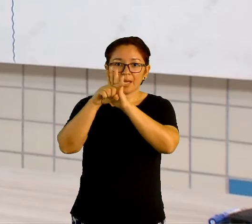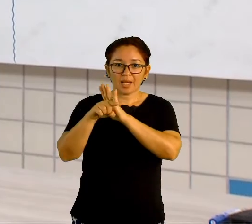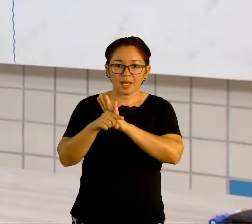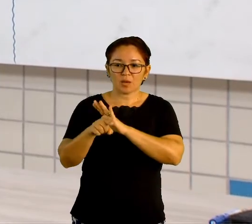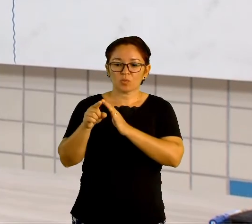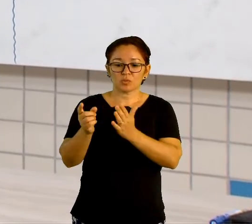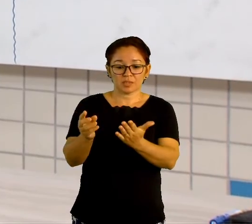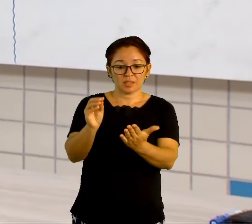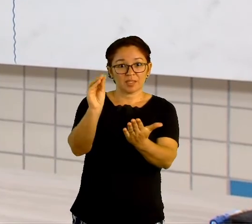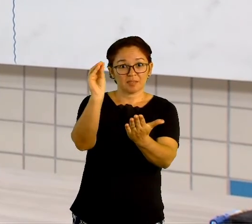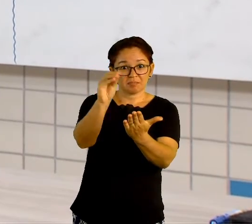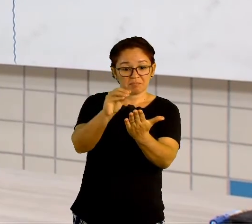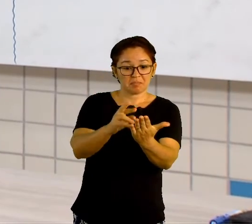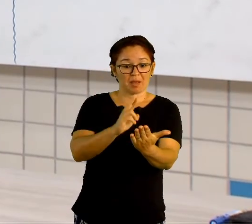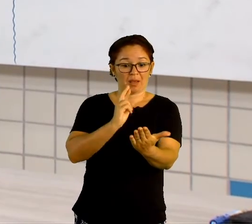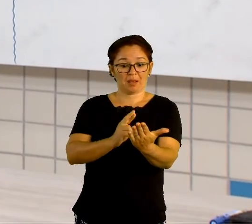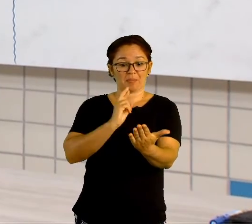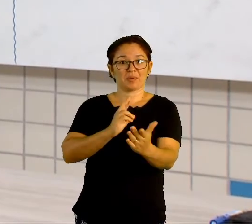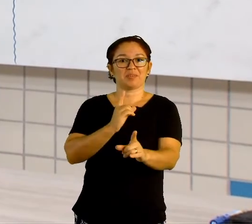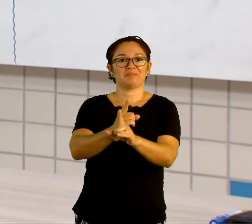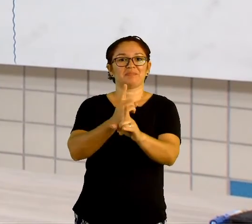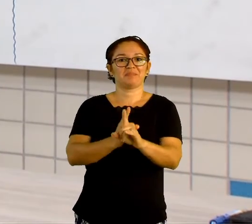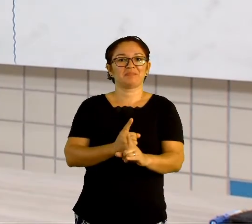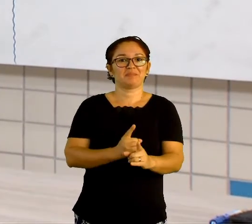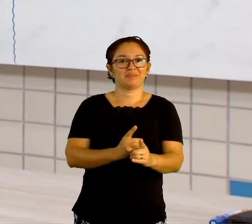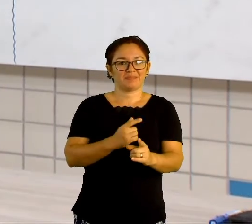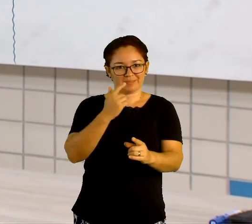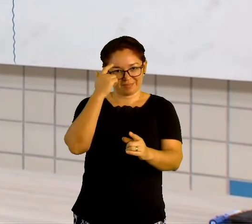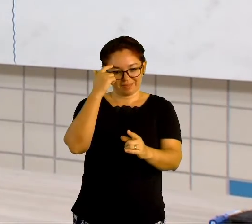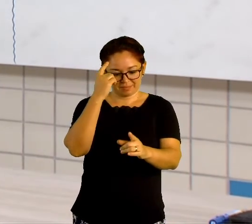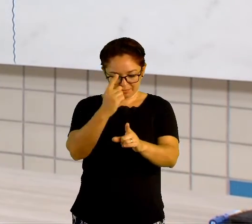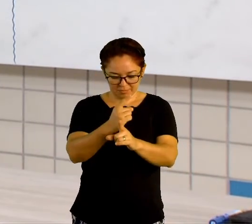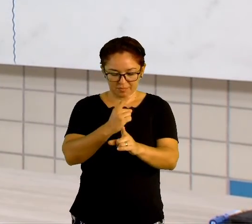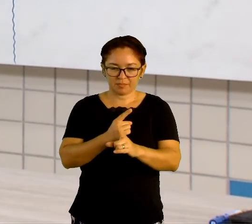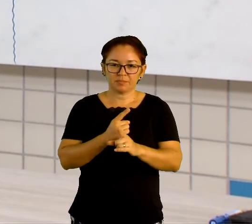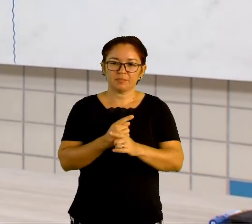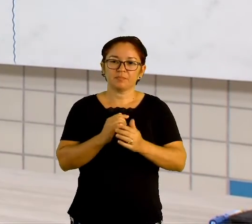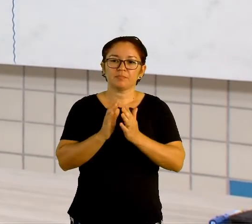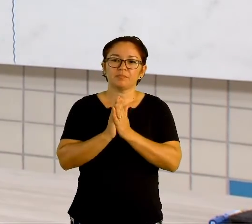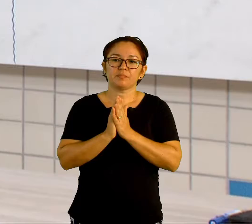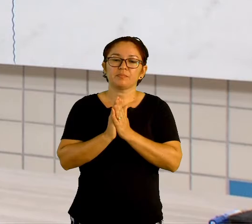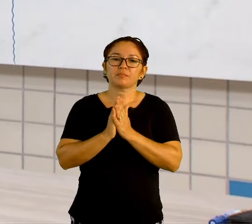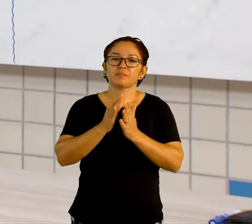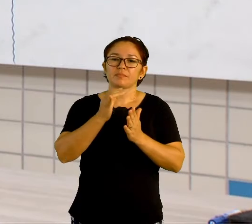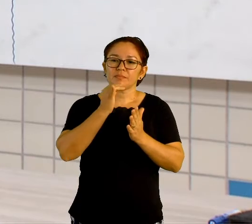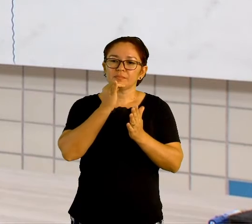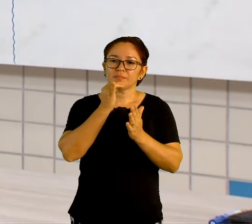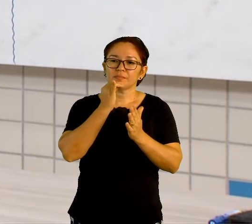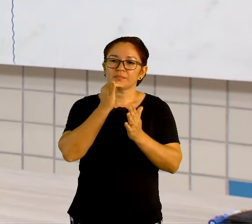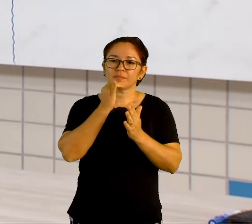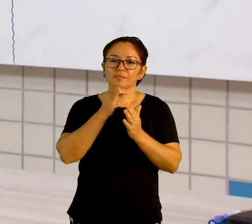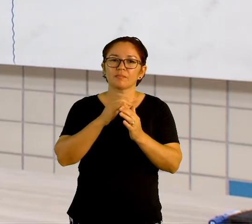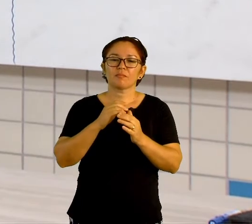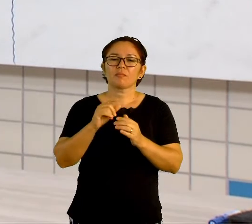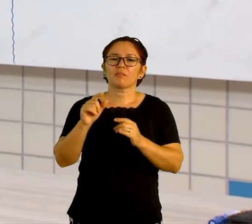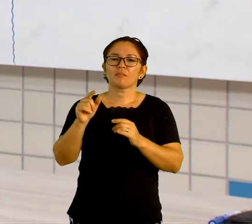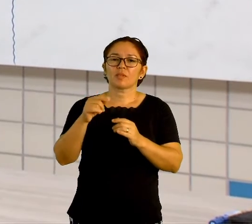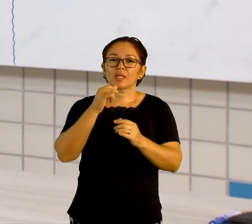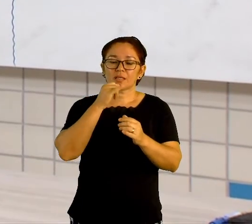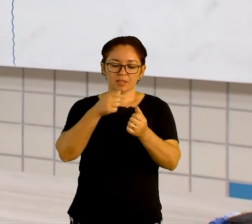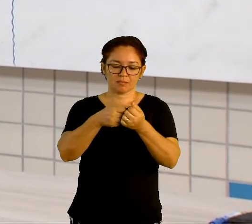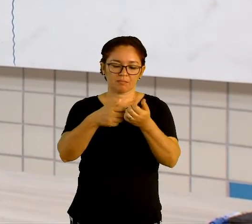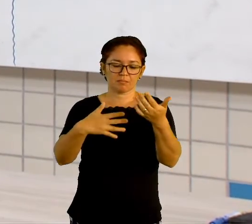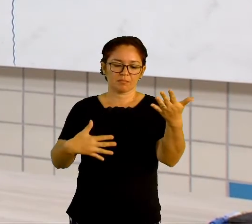um questionamento desse. Então vamos lá. Quando se fala assim, ó, quem, não é? Já vou responder. A